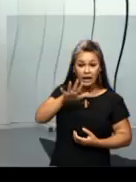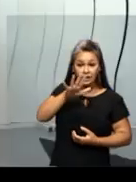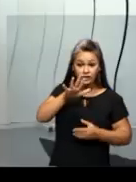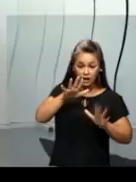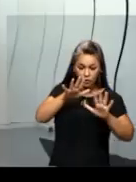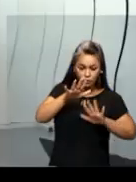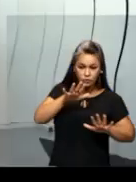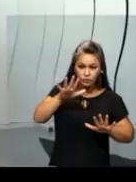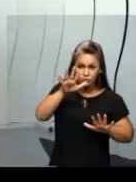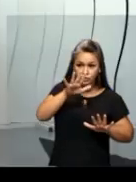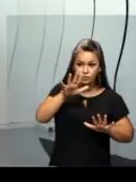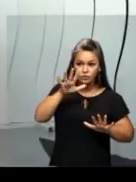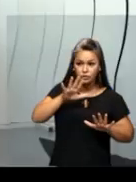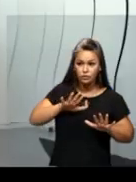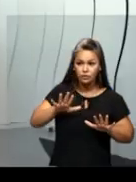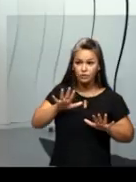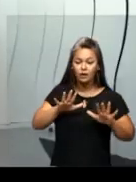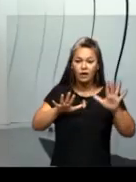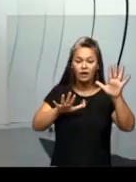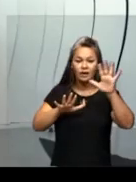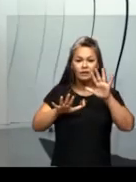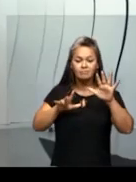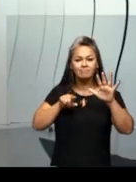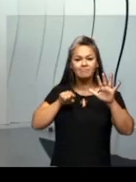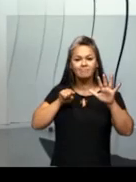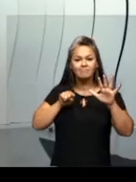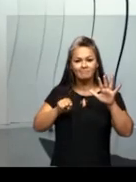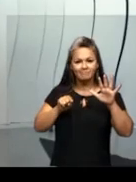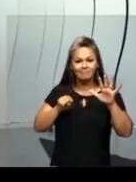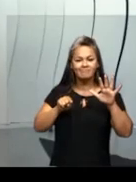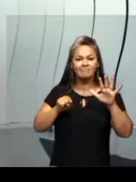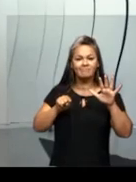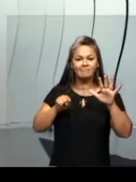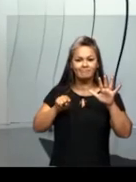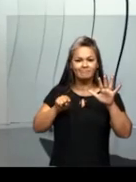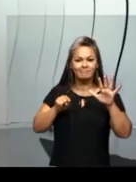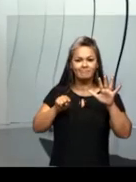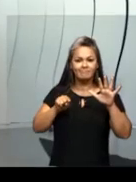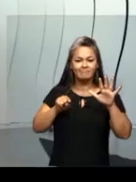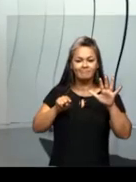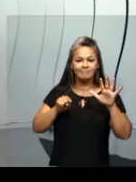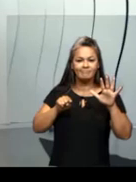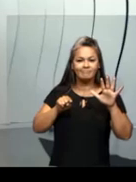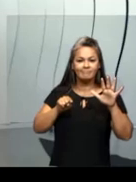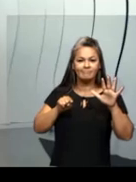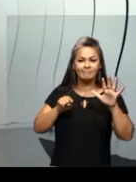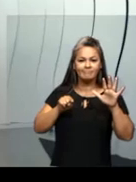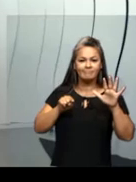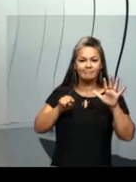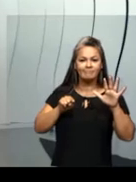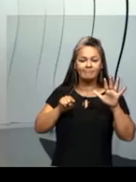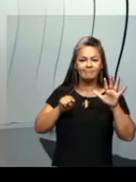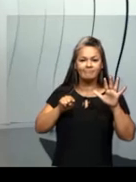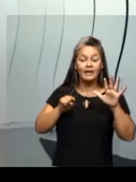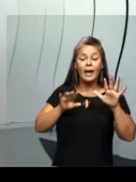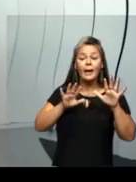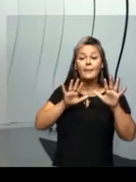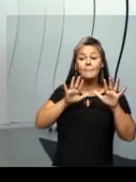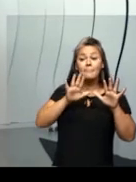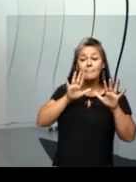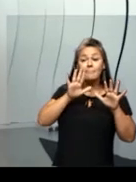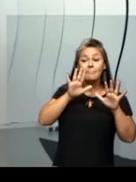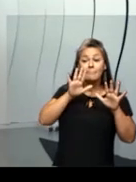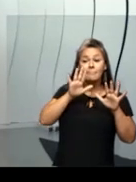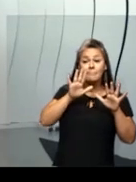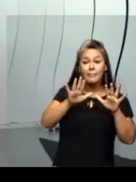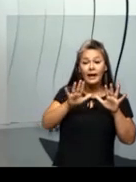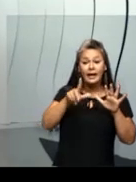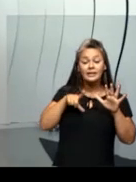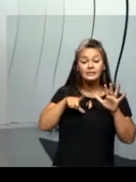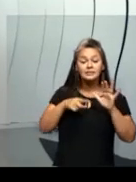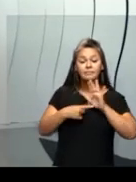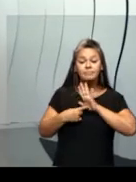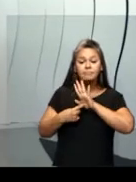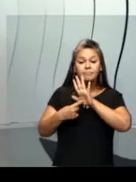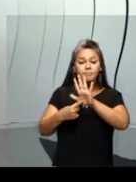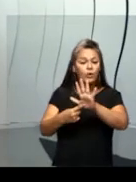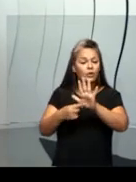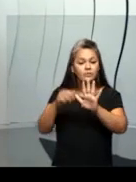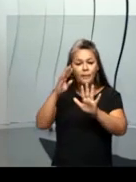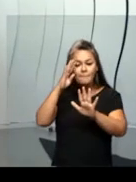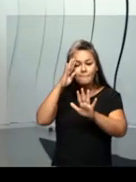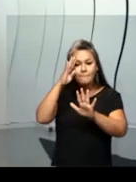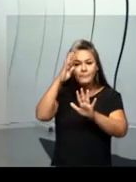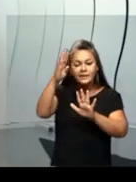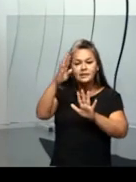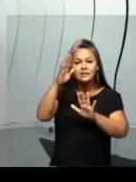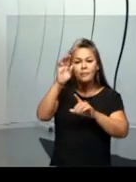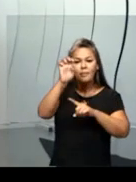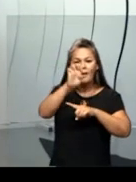os continentes, porém, as áreas elas têm as deformações. Então, aqui no caso, dá um destaque muito grande para o